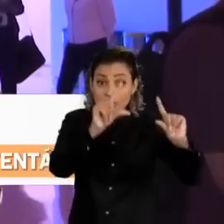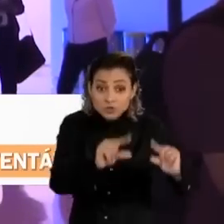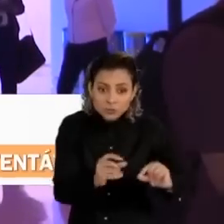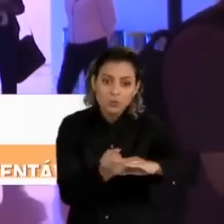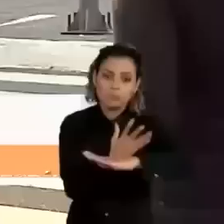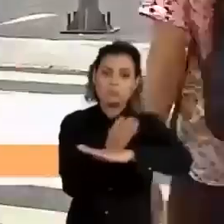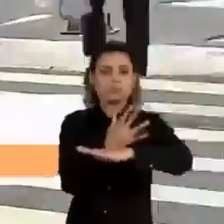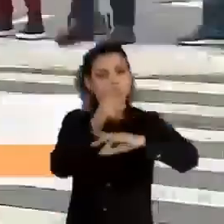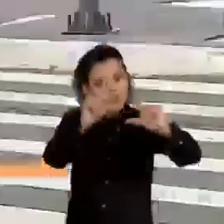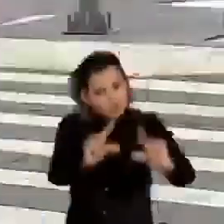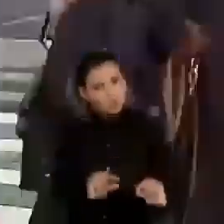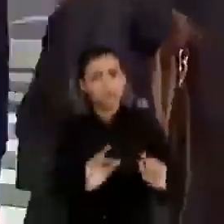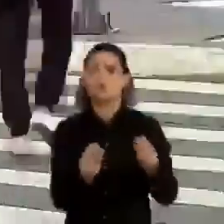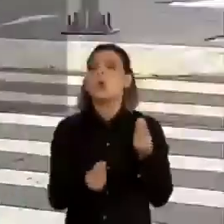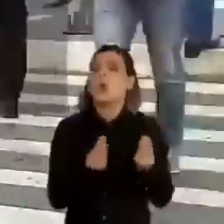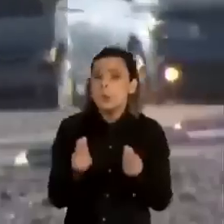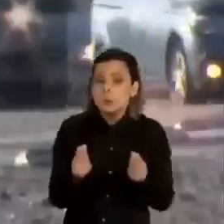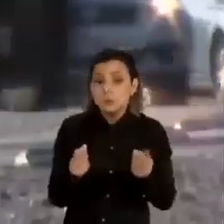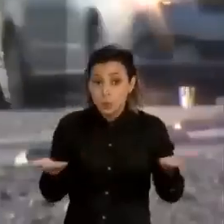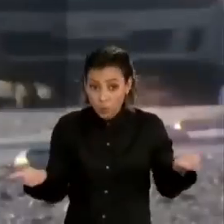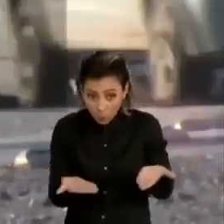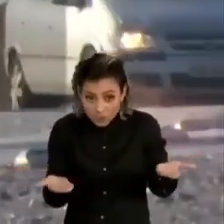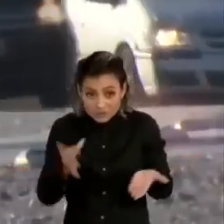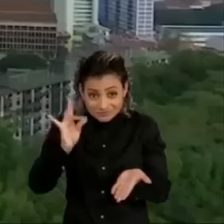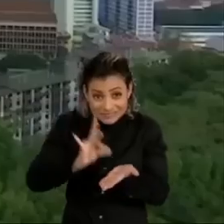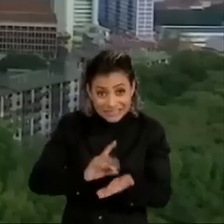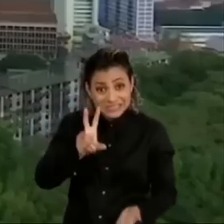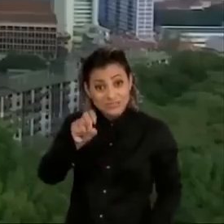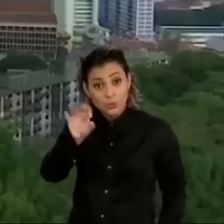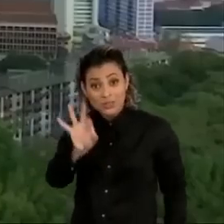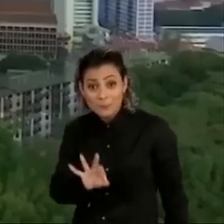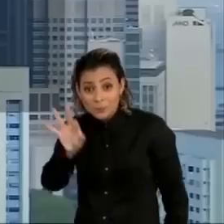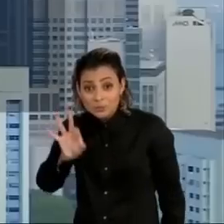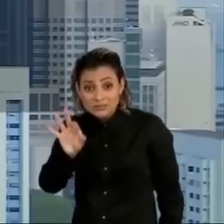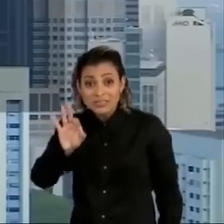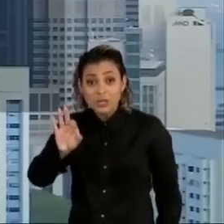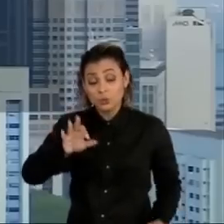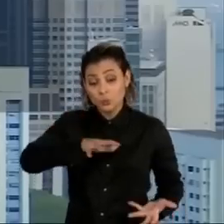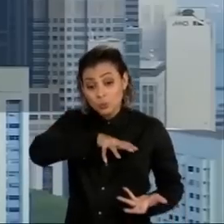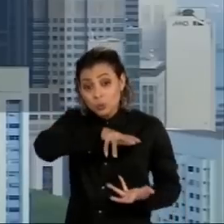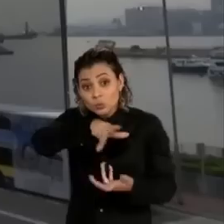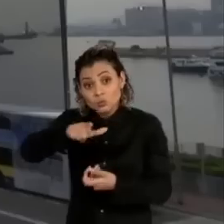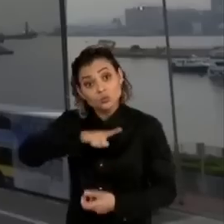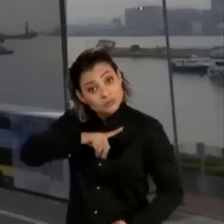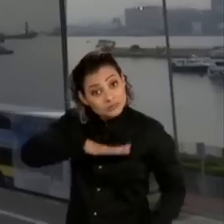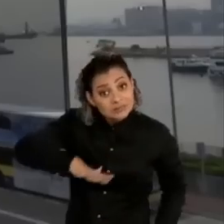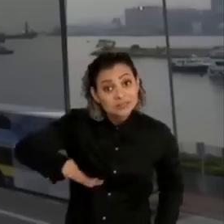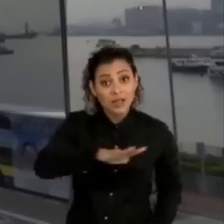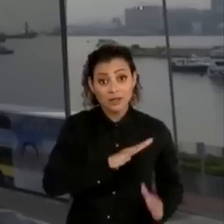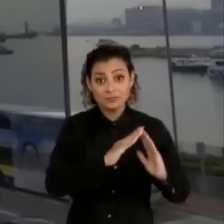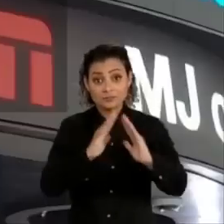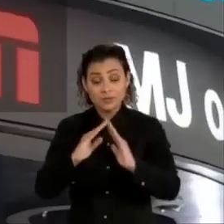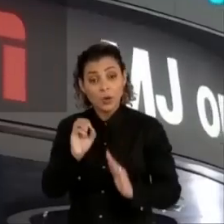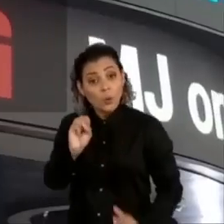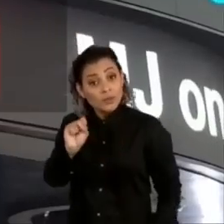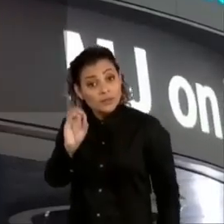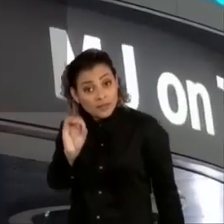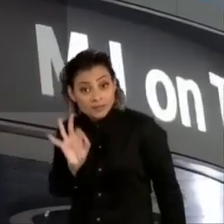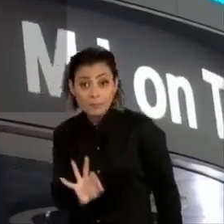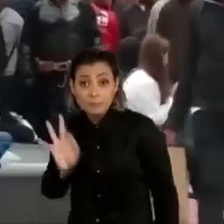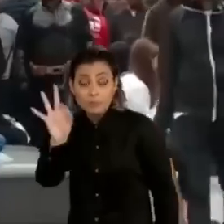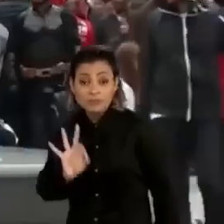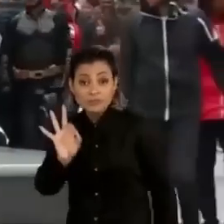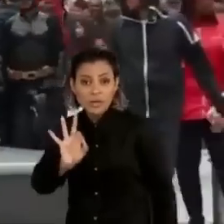as suas emissões. Atualmente, mais da metade da população global vive em cidades, onde 80% da